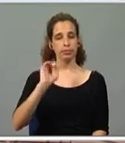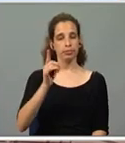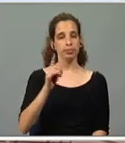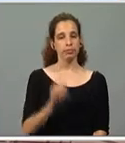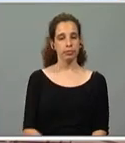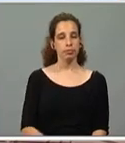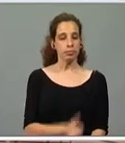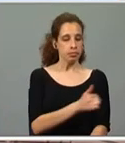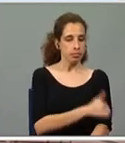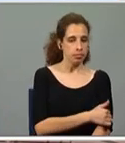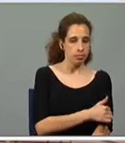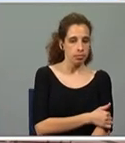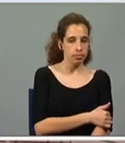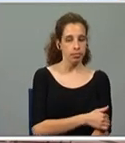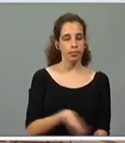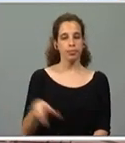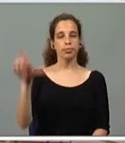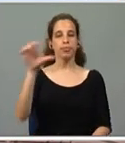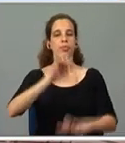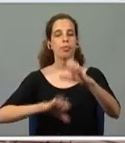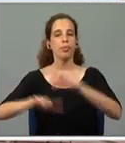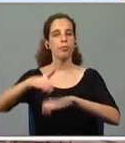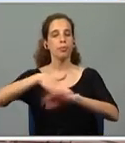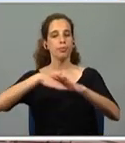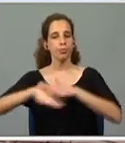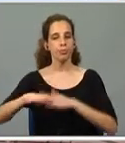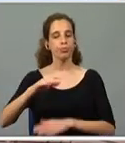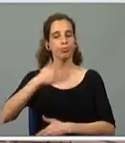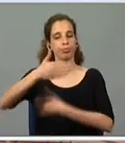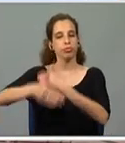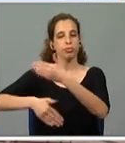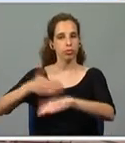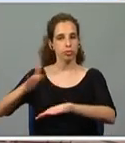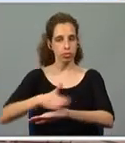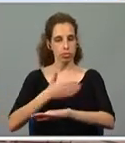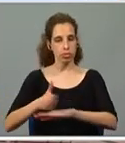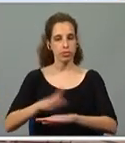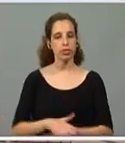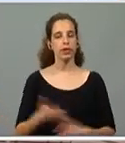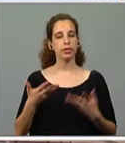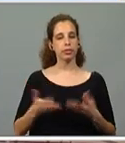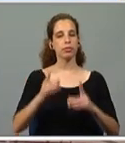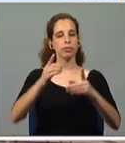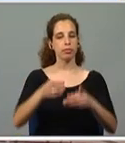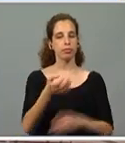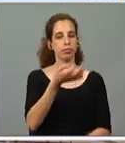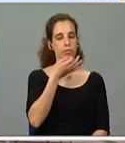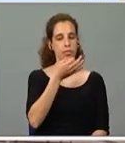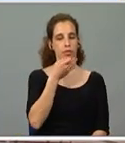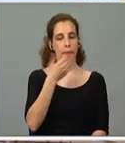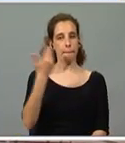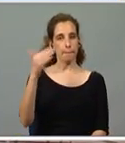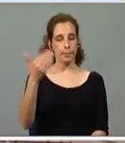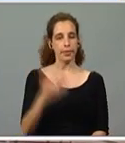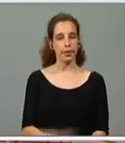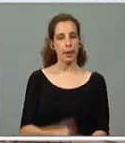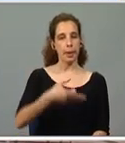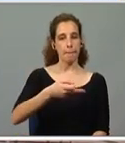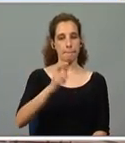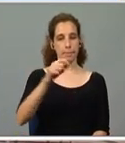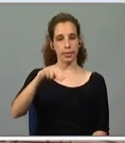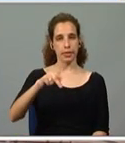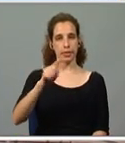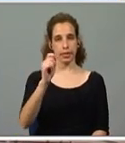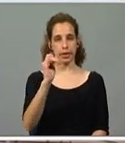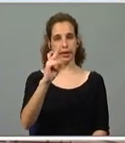nas nossas casas, quer nos laboratórios, realizamos processos de separação. Vamos começar por falar no primeiro, a